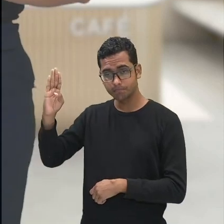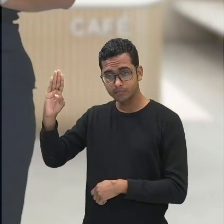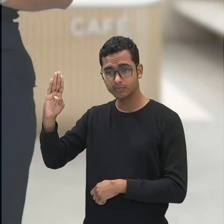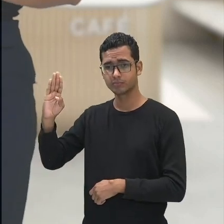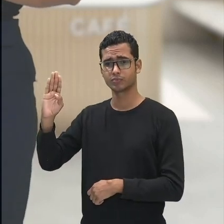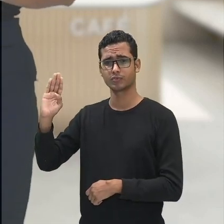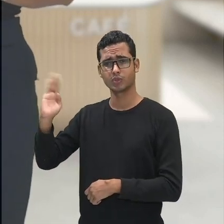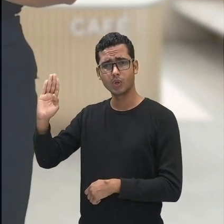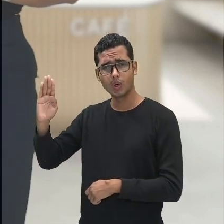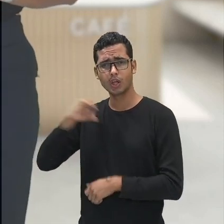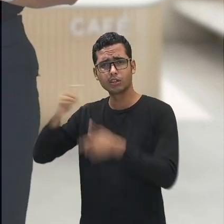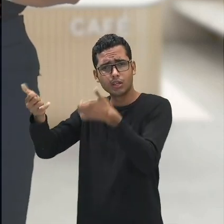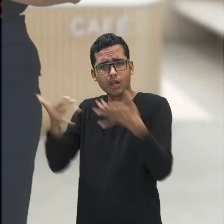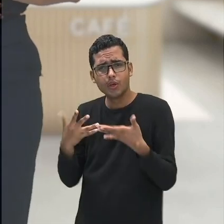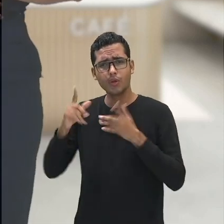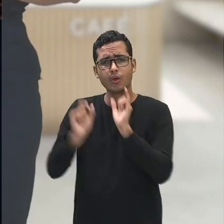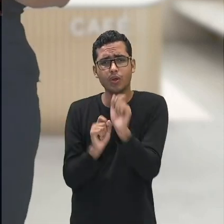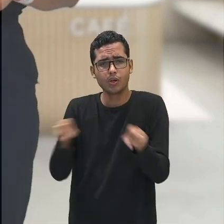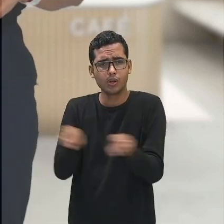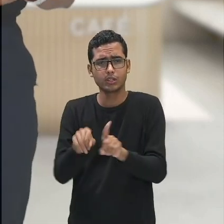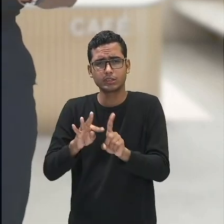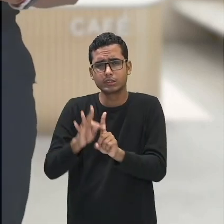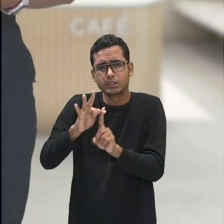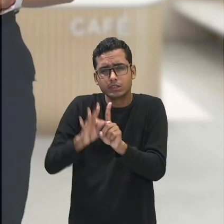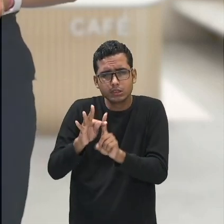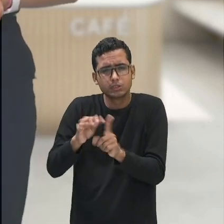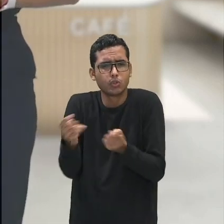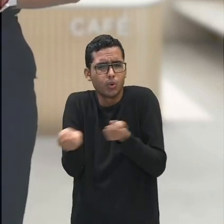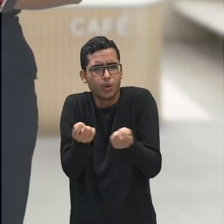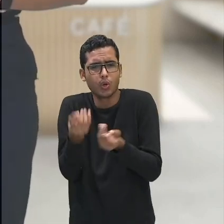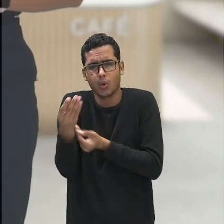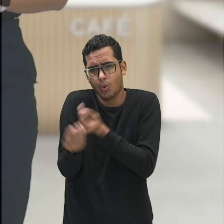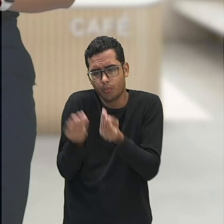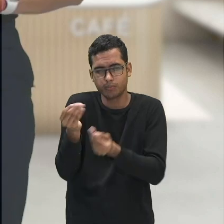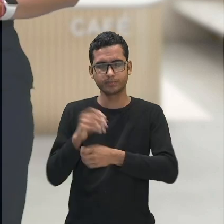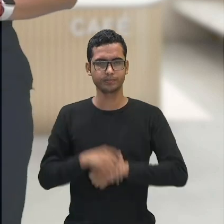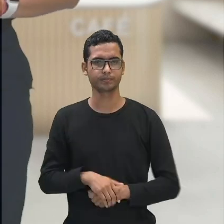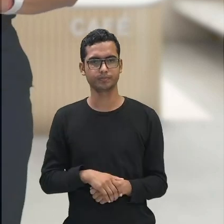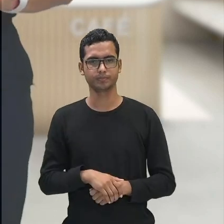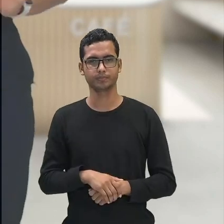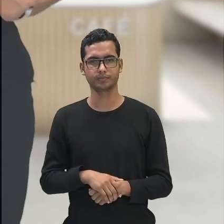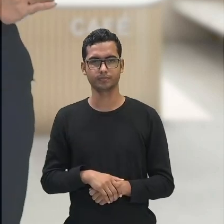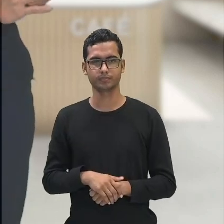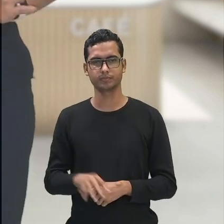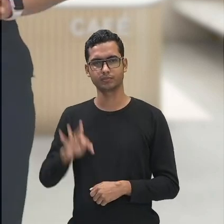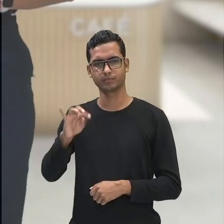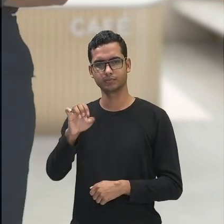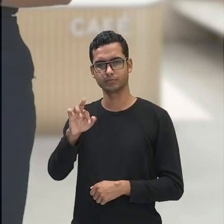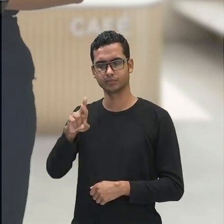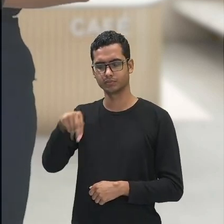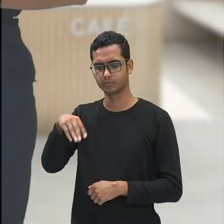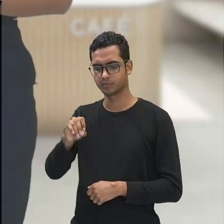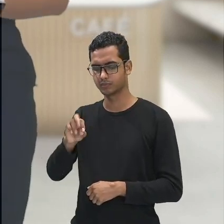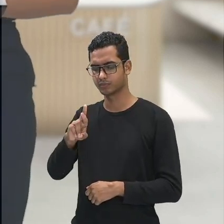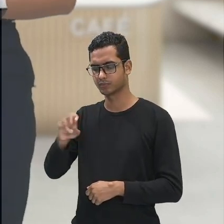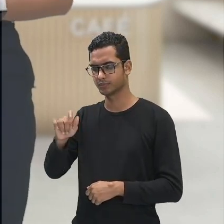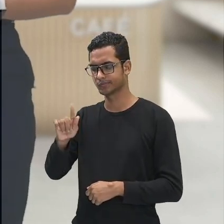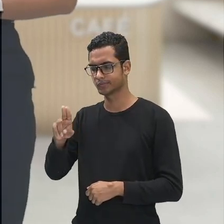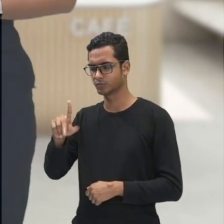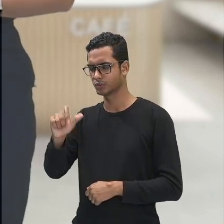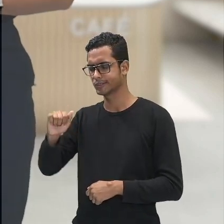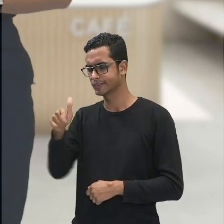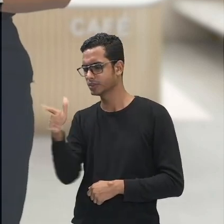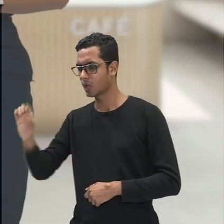sobre termorregulação. Então, o que é termorregulação? O nome termo, a gente já começa a lembrar aí